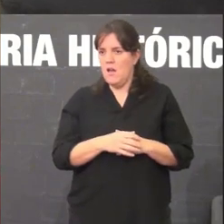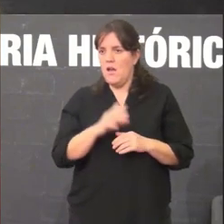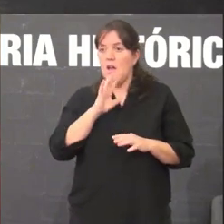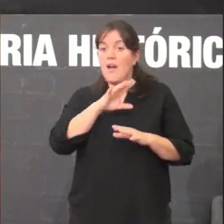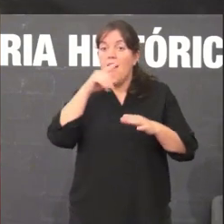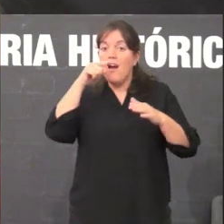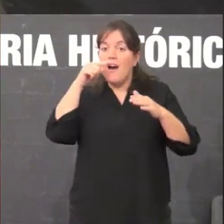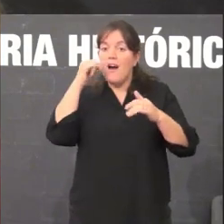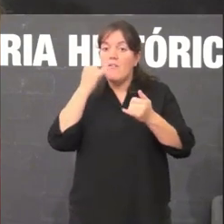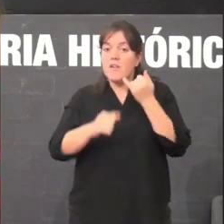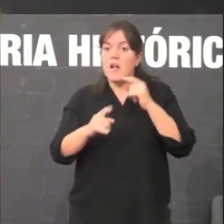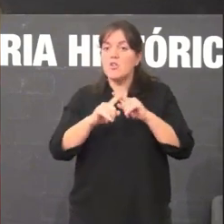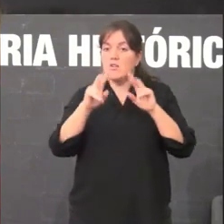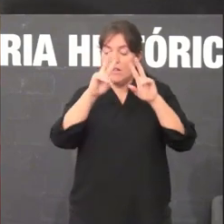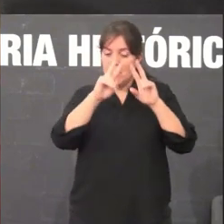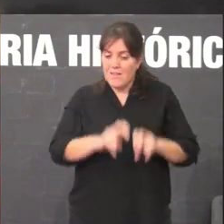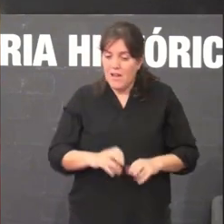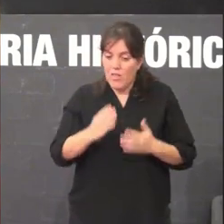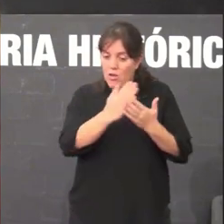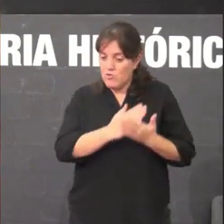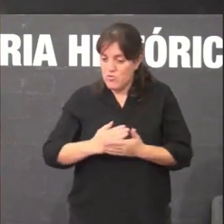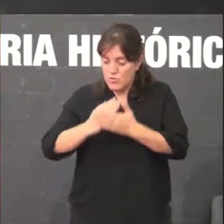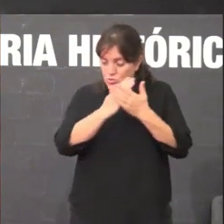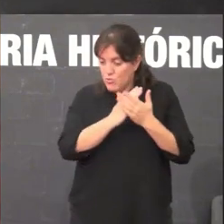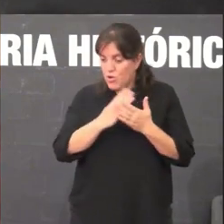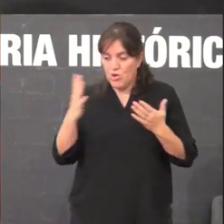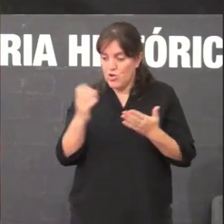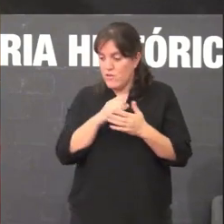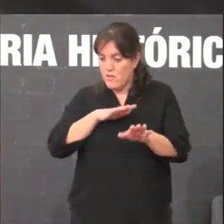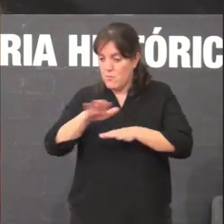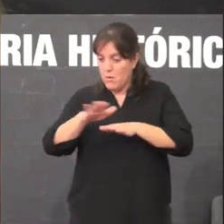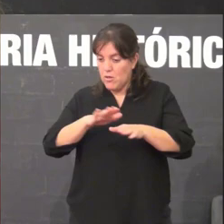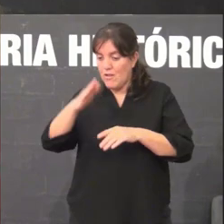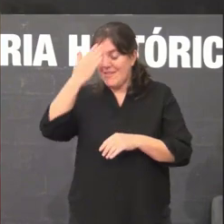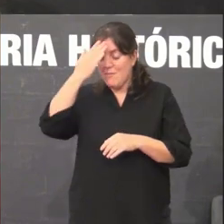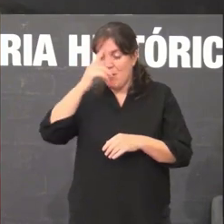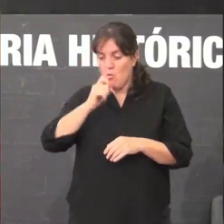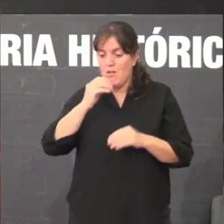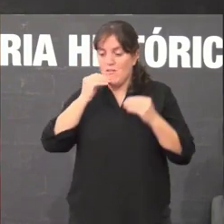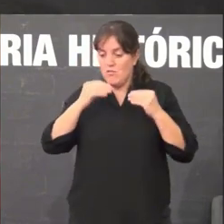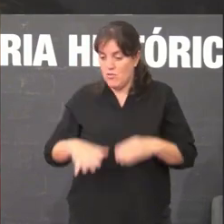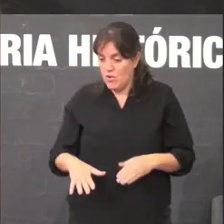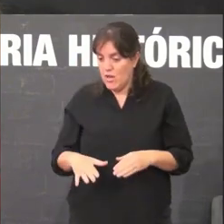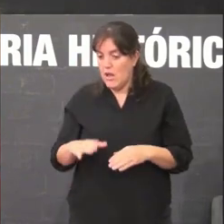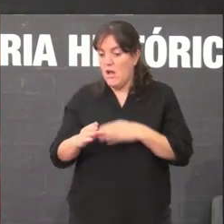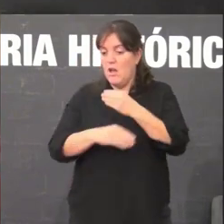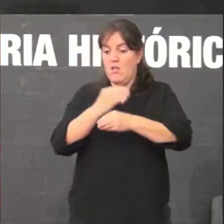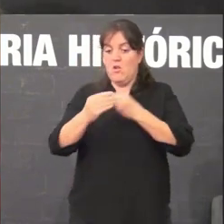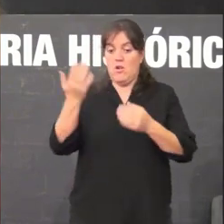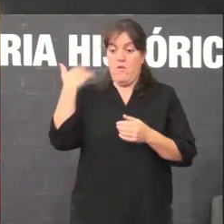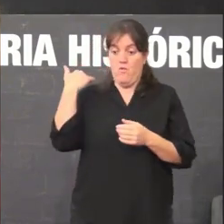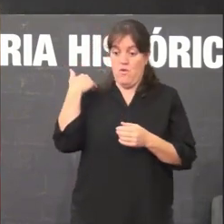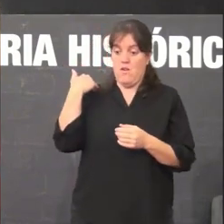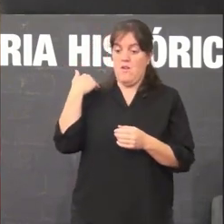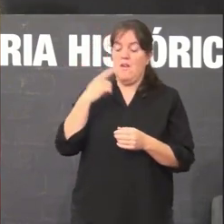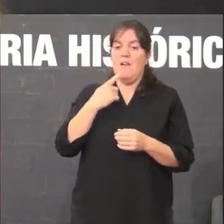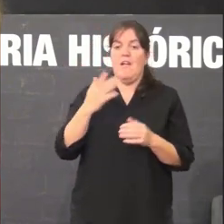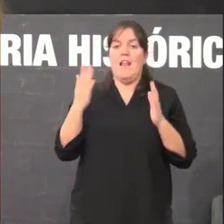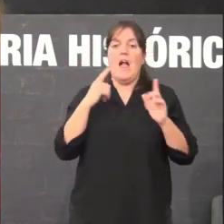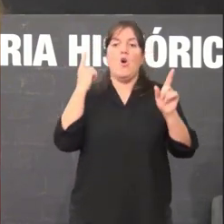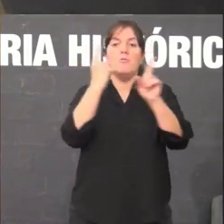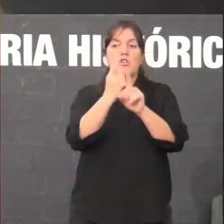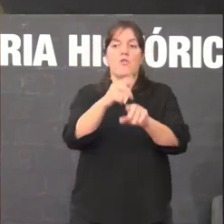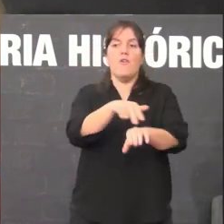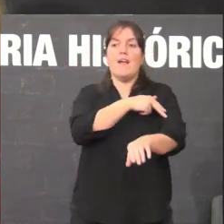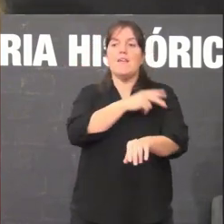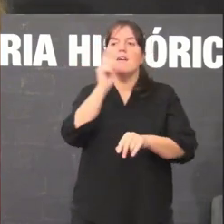esta pesquisa, toda esta revitalidade desta memória histórica do que foi a opressão franquista,